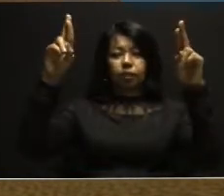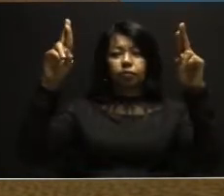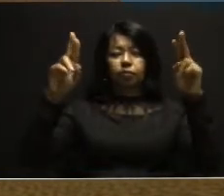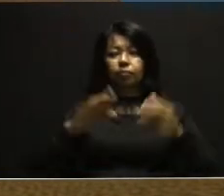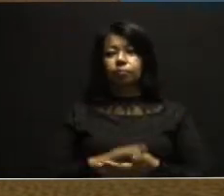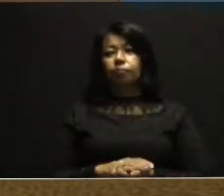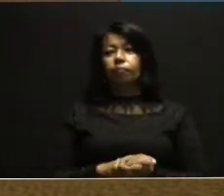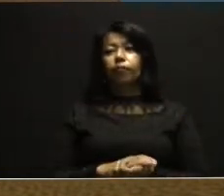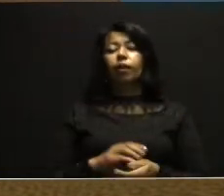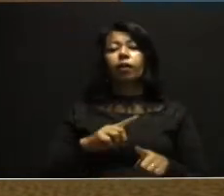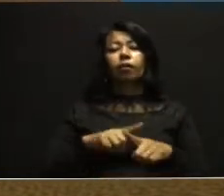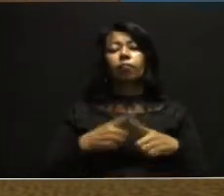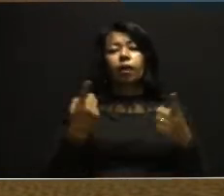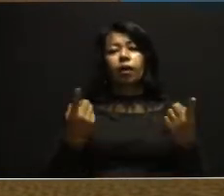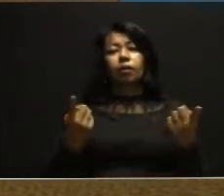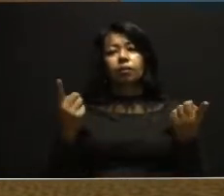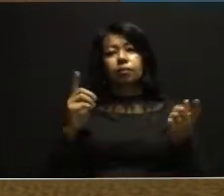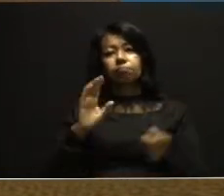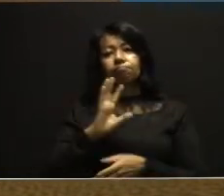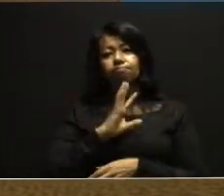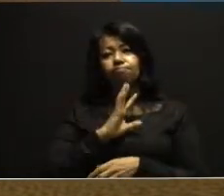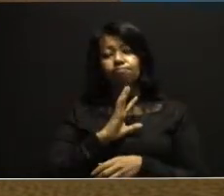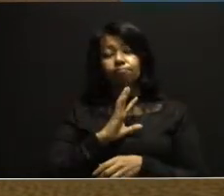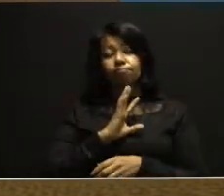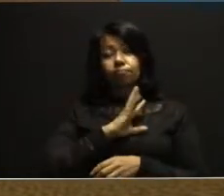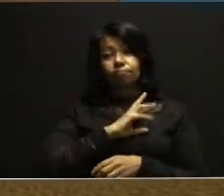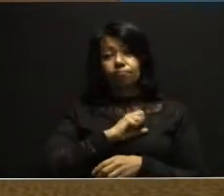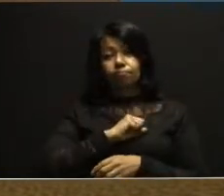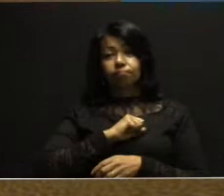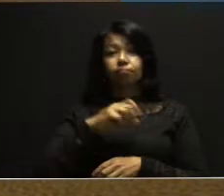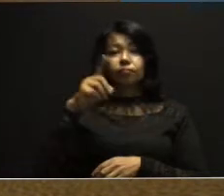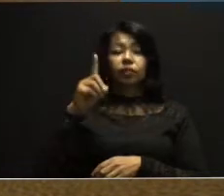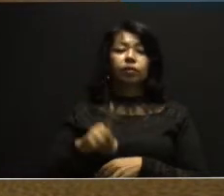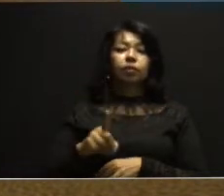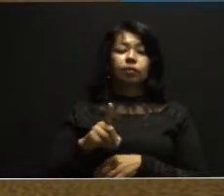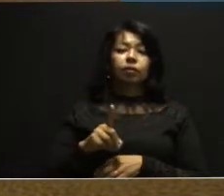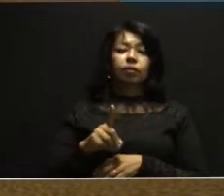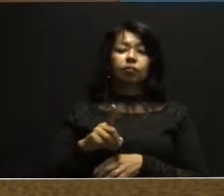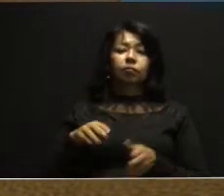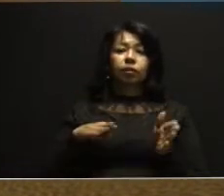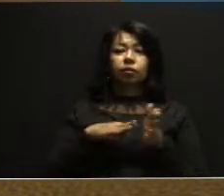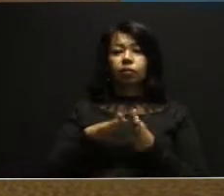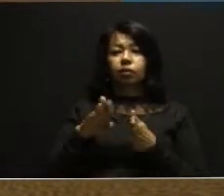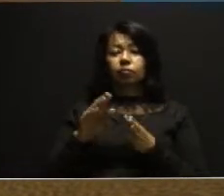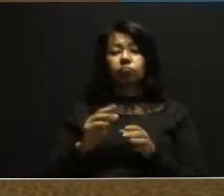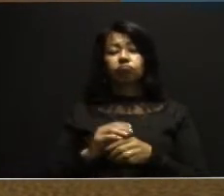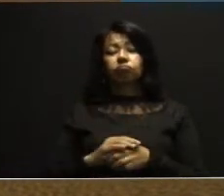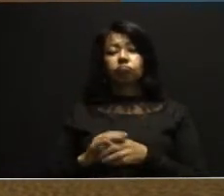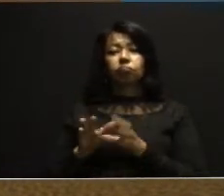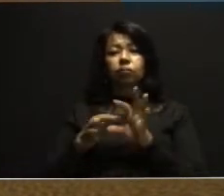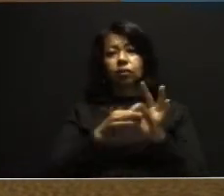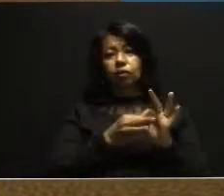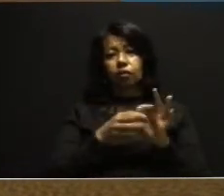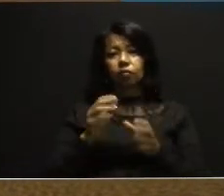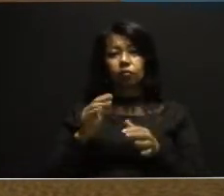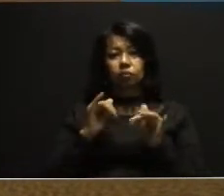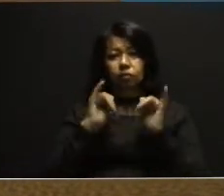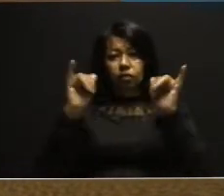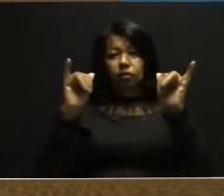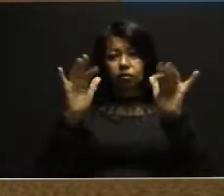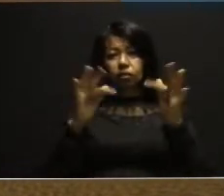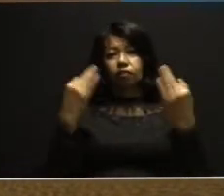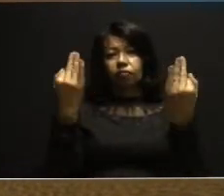mais humanizada, passa certamente pela valorização e pela promoção da família. Portanto,